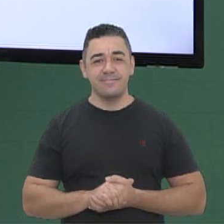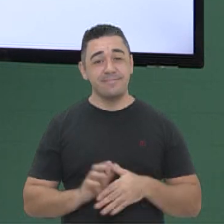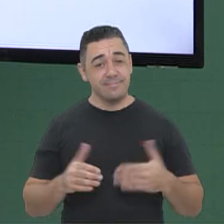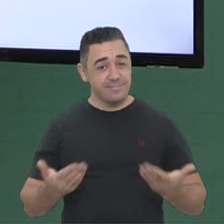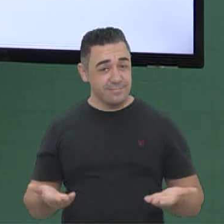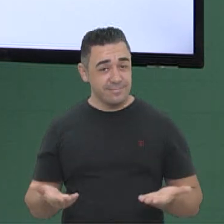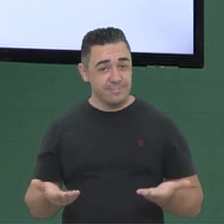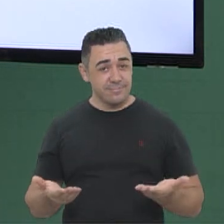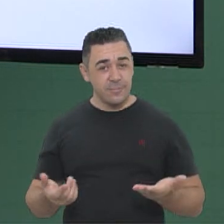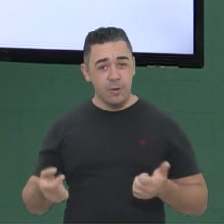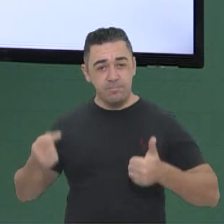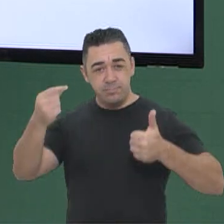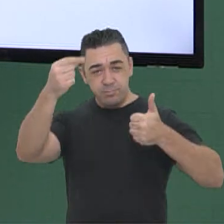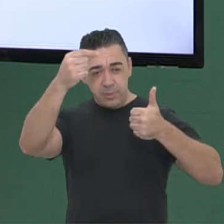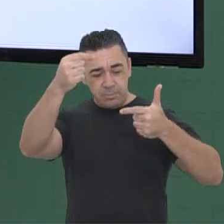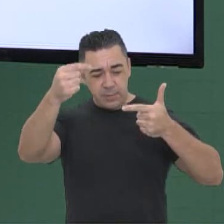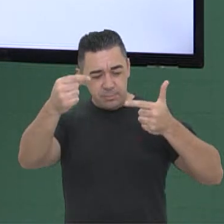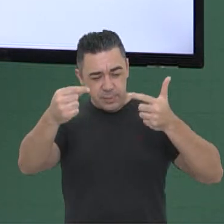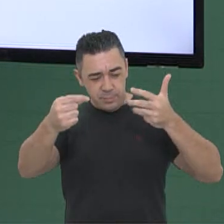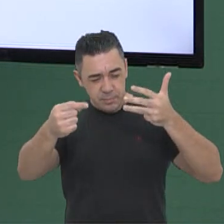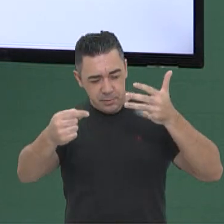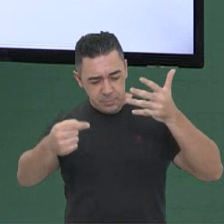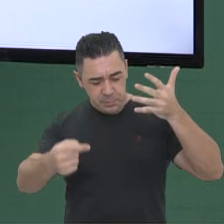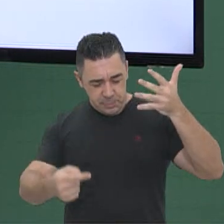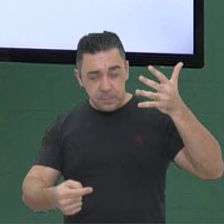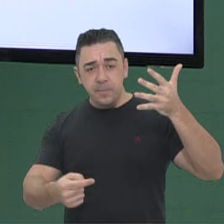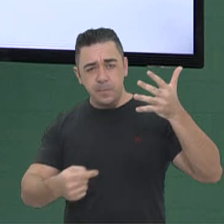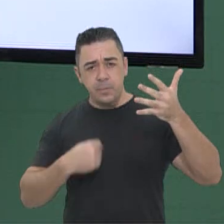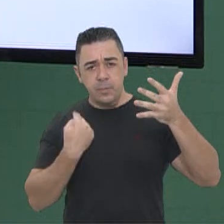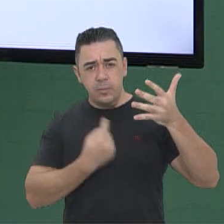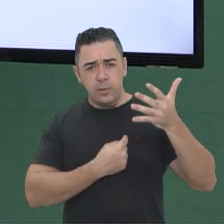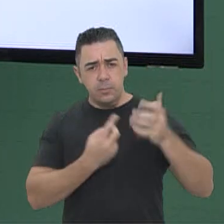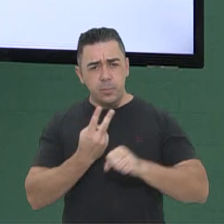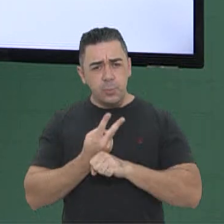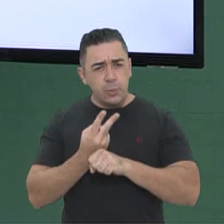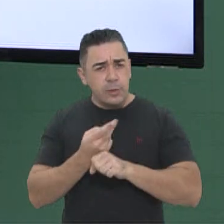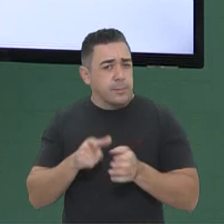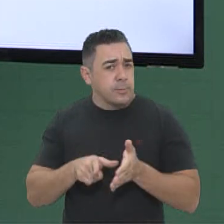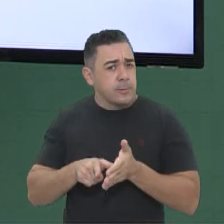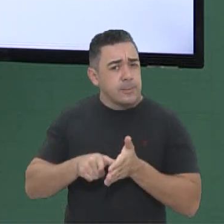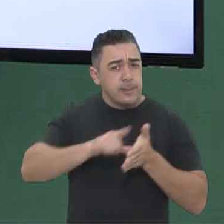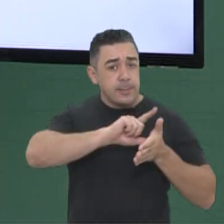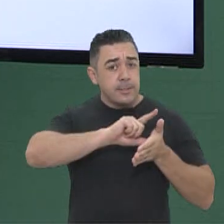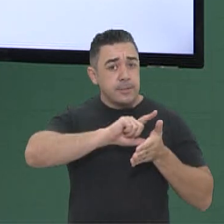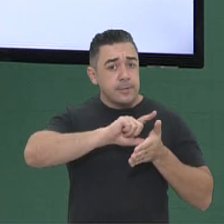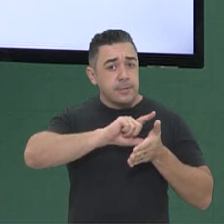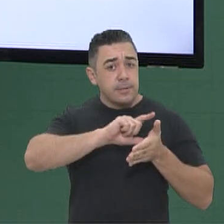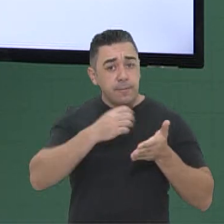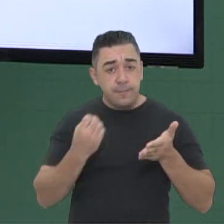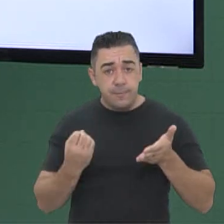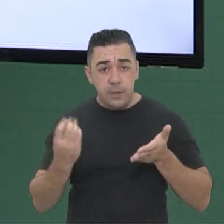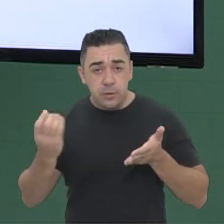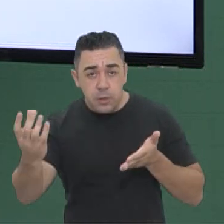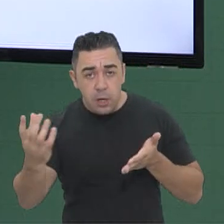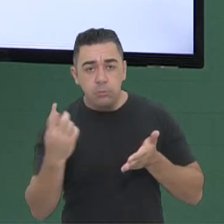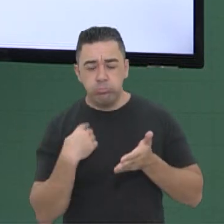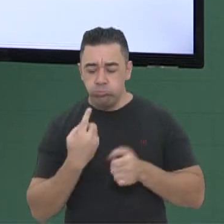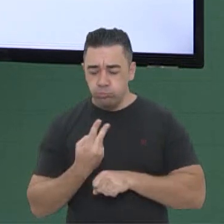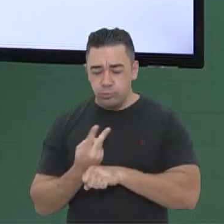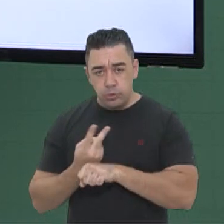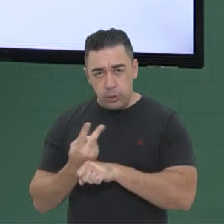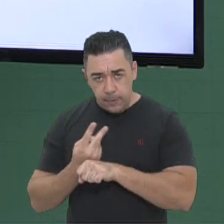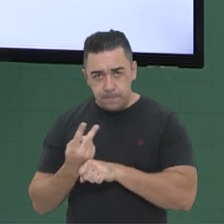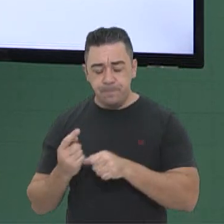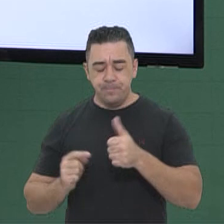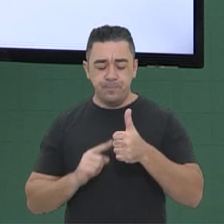seja, são vários quesitos que nós buscamos antes de viajar,